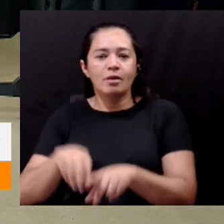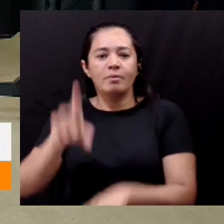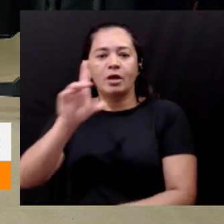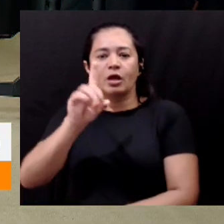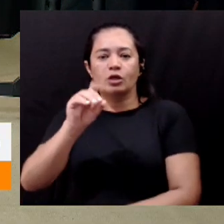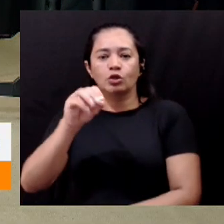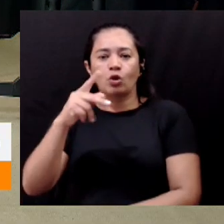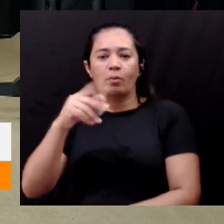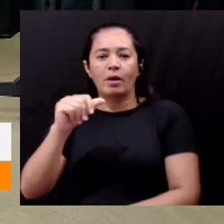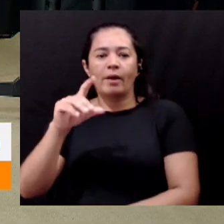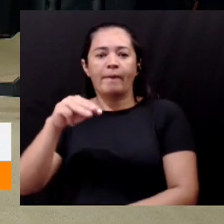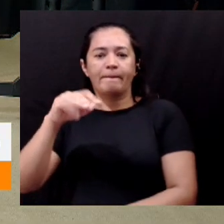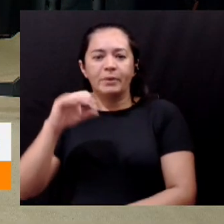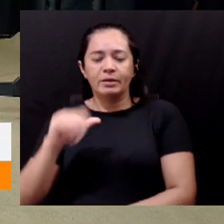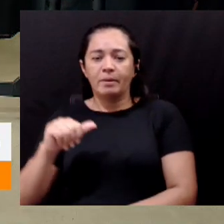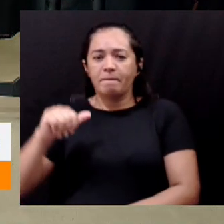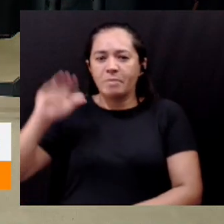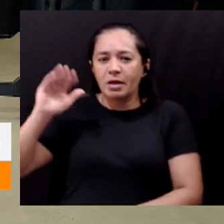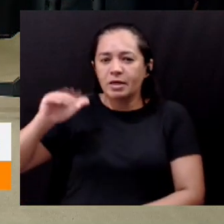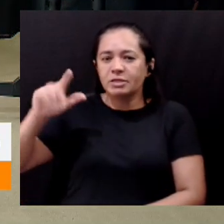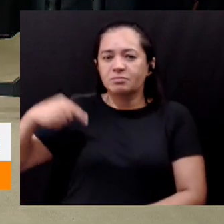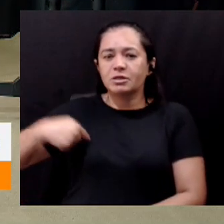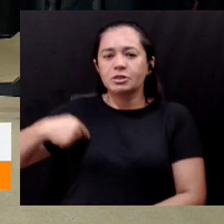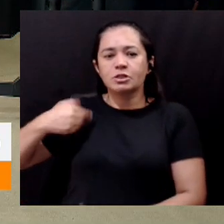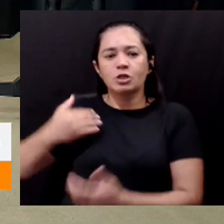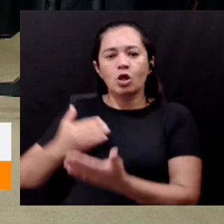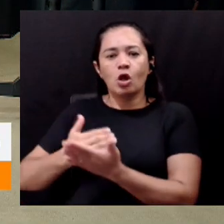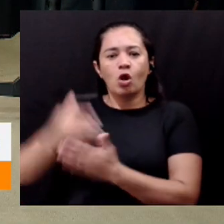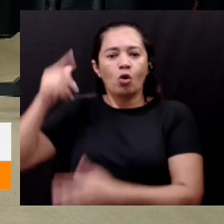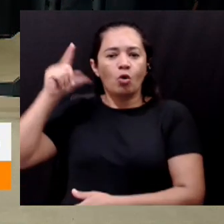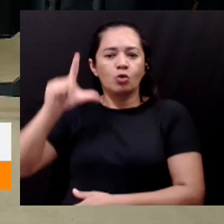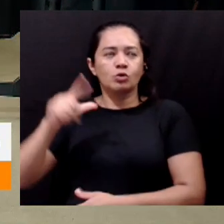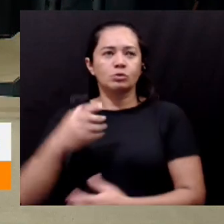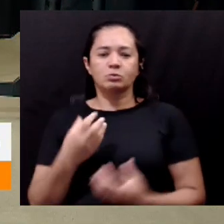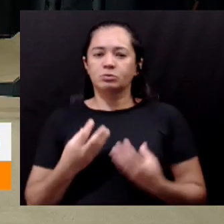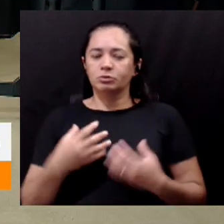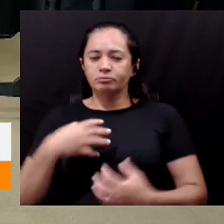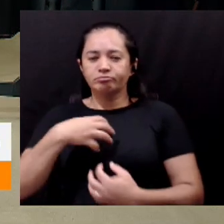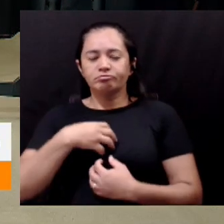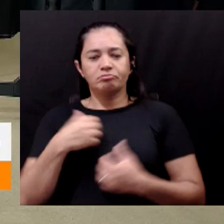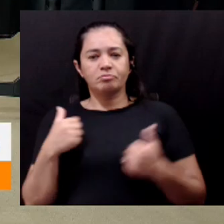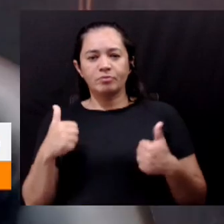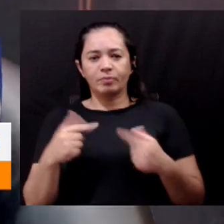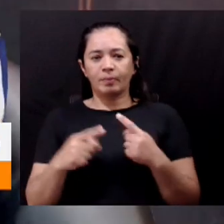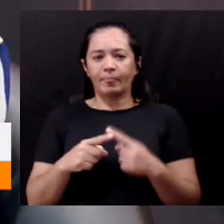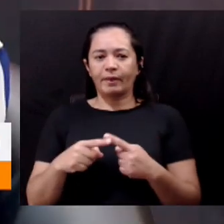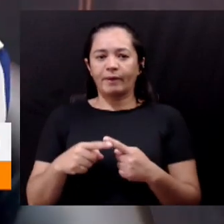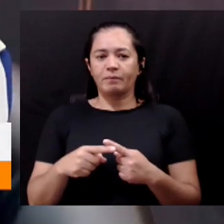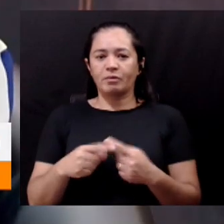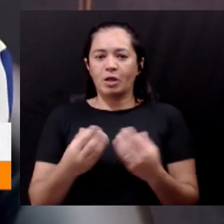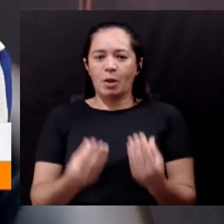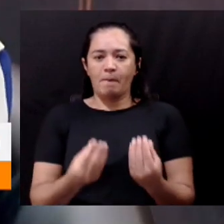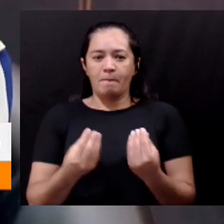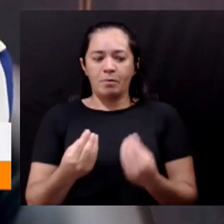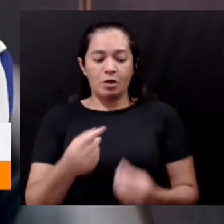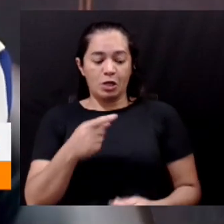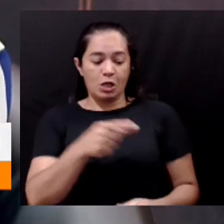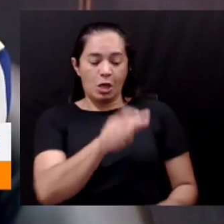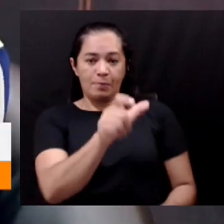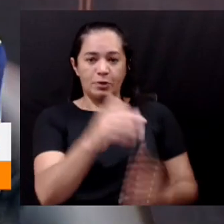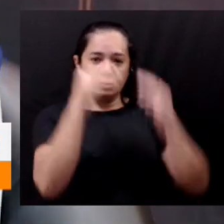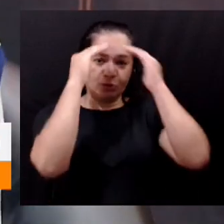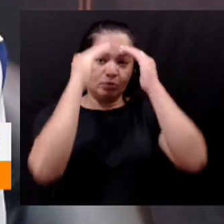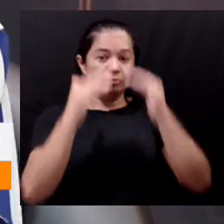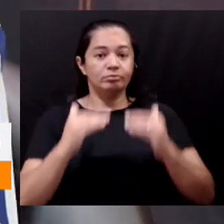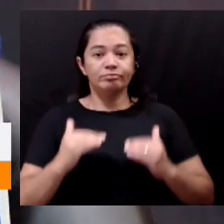quanto mais eu me sinto bem, porque eu, né, recebi ali, a pessoa me obedeceu, a gente acaba